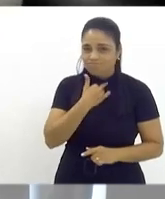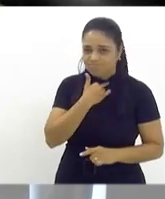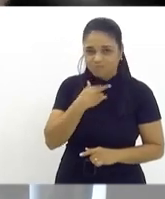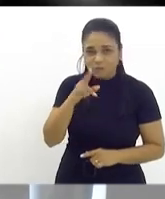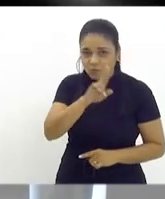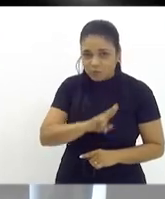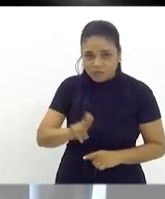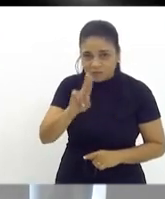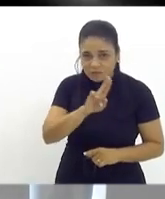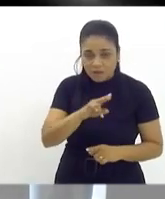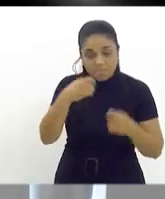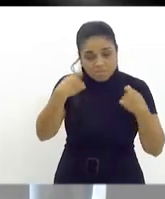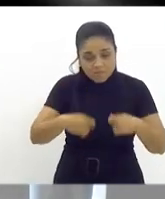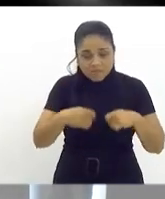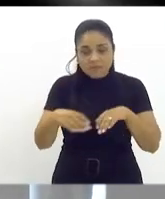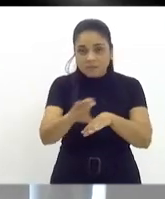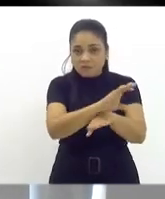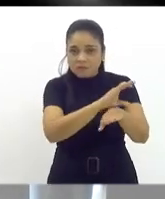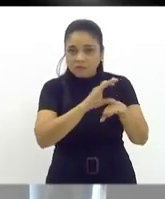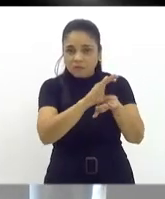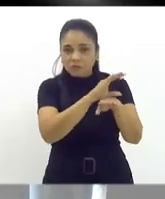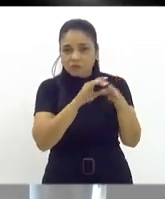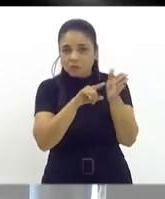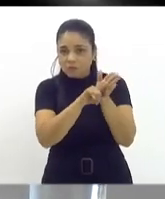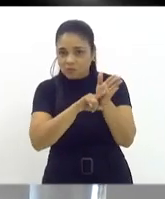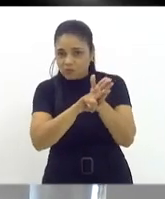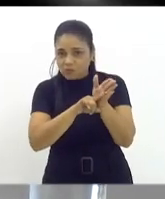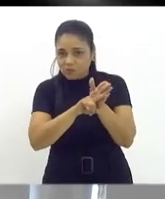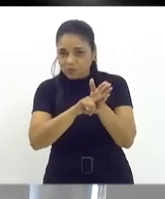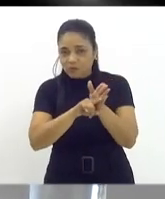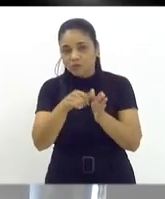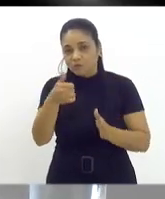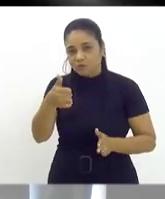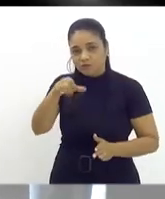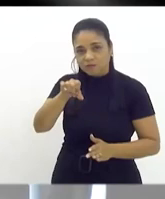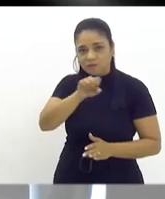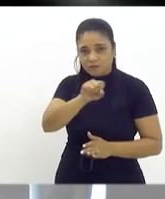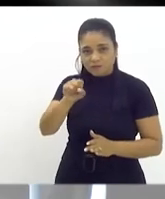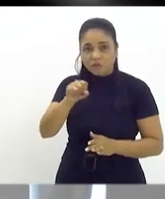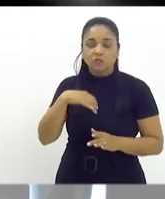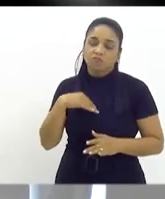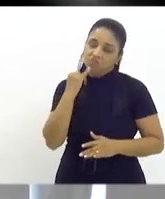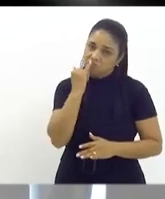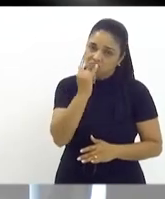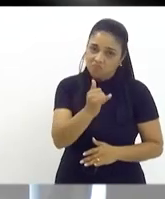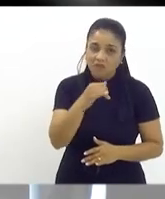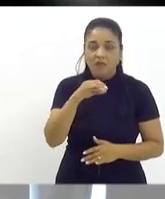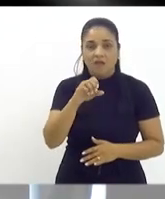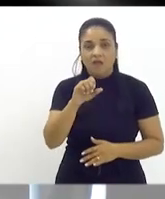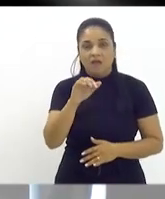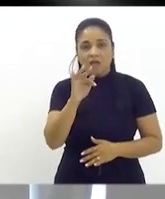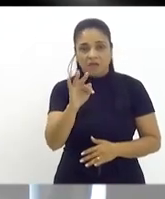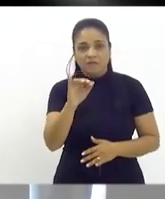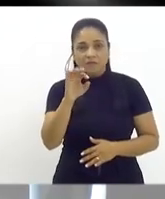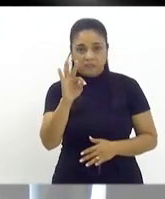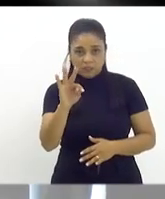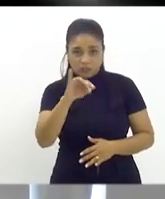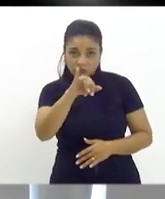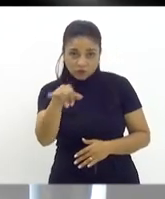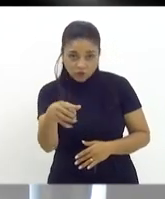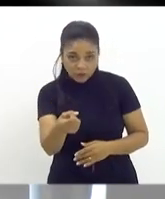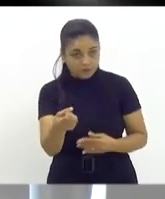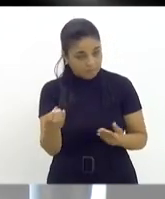a nossa Constituição Federal e foi isso que foi dito pelo STJ E é disso que a gente está tratando pois bem